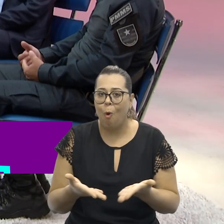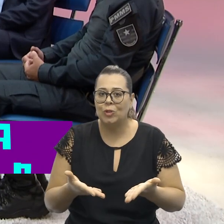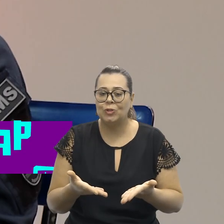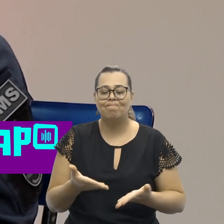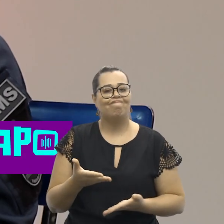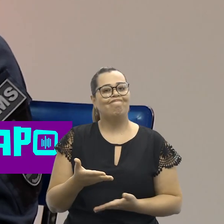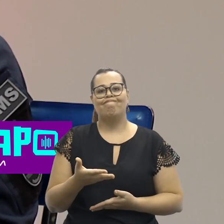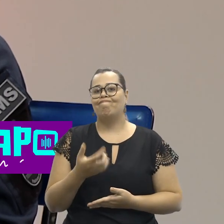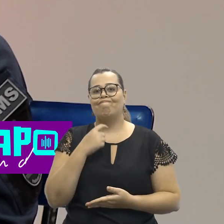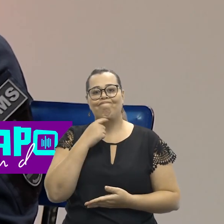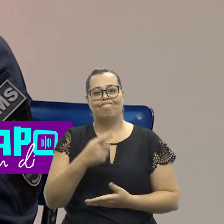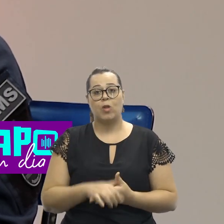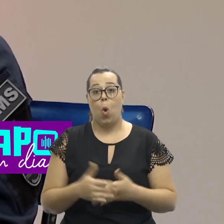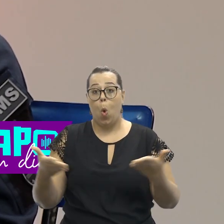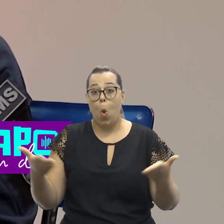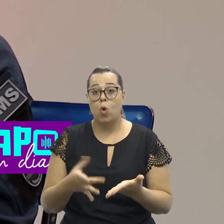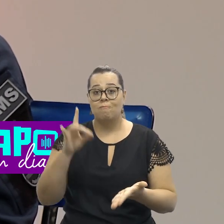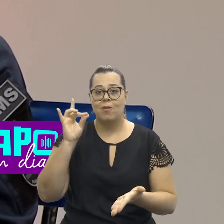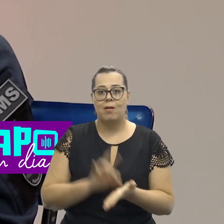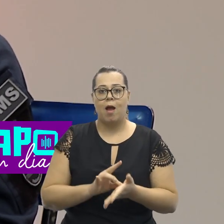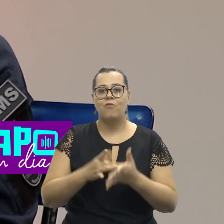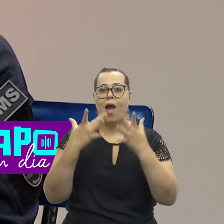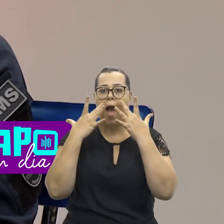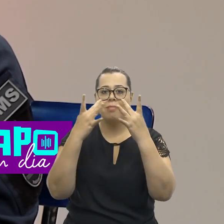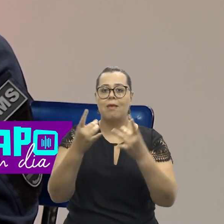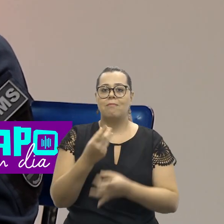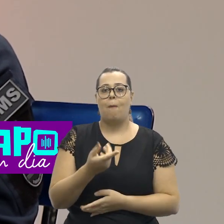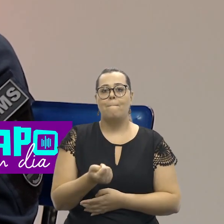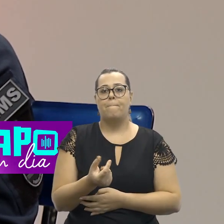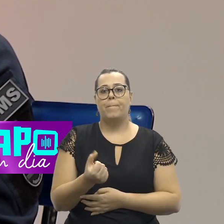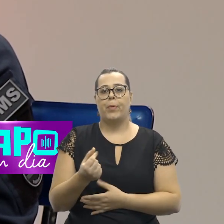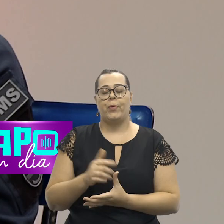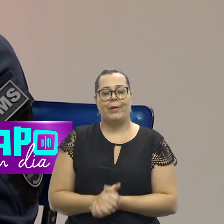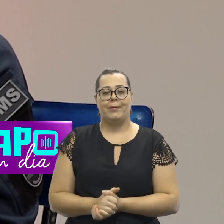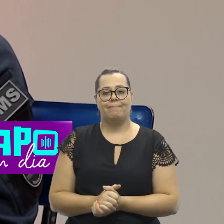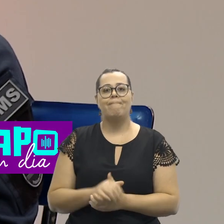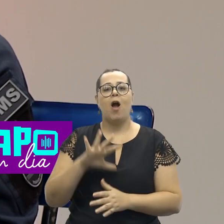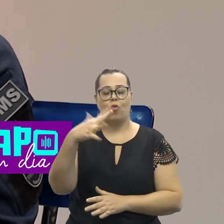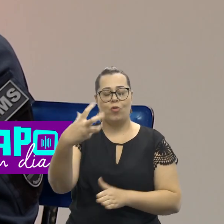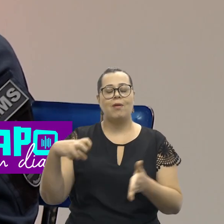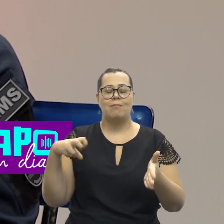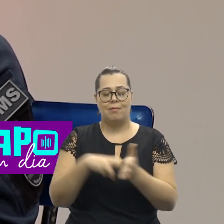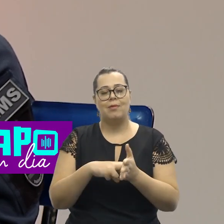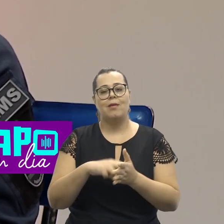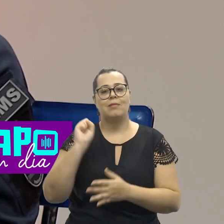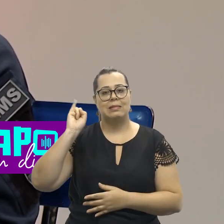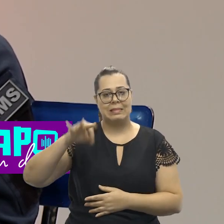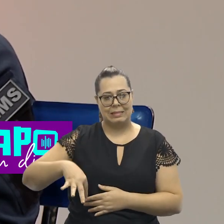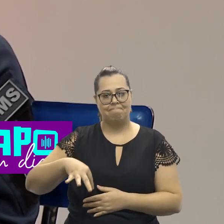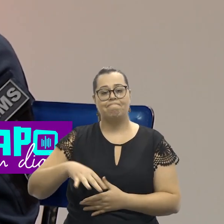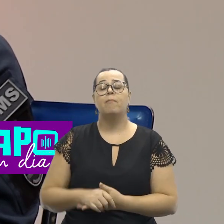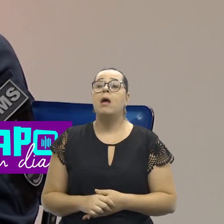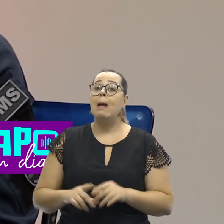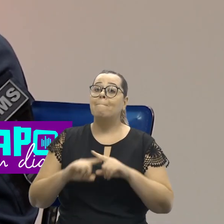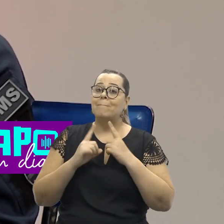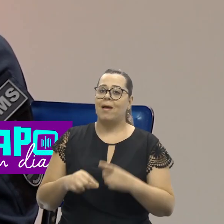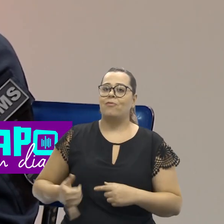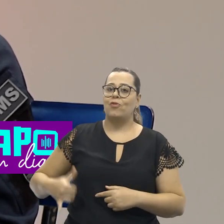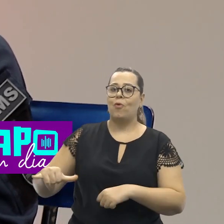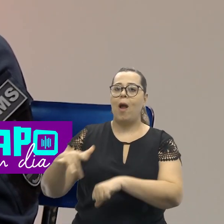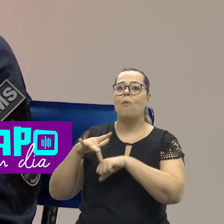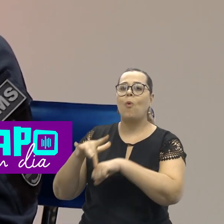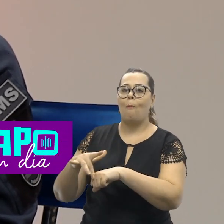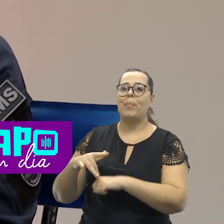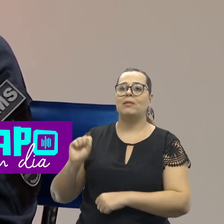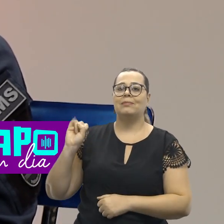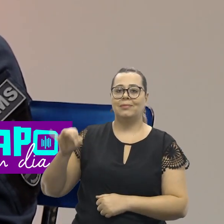é que o grande parte dos acidentes de trânsito são provocados por desatenção. E nesse elemento de que provoca desatenção, o celular certamente é